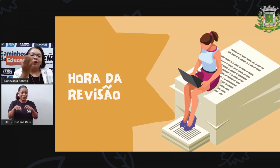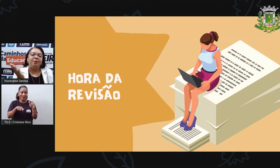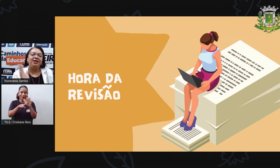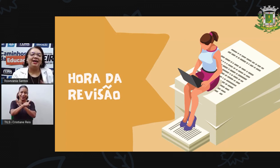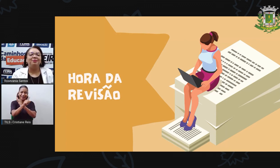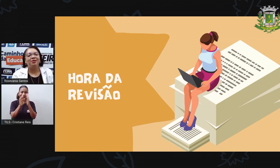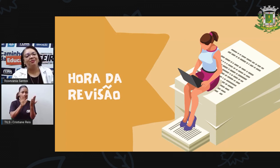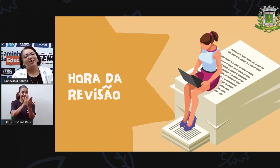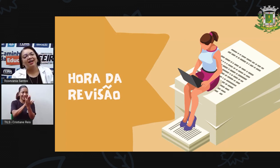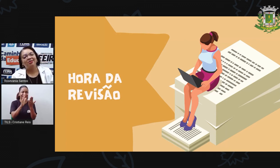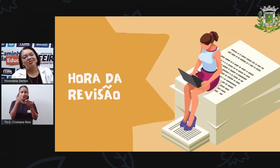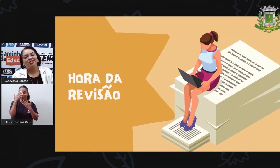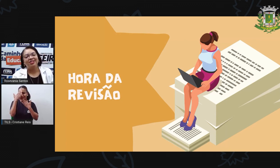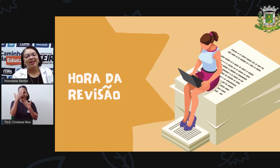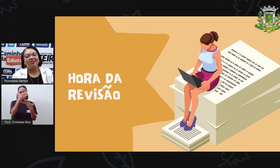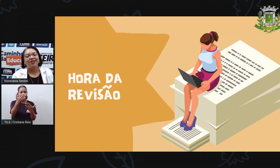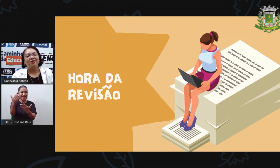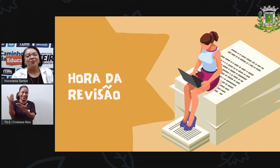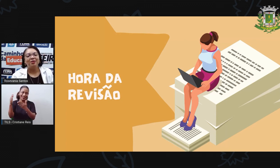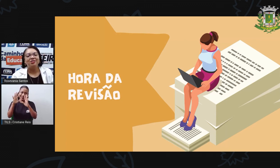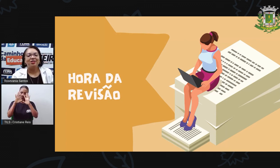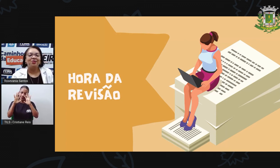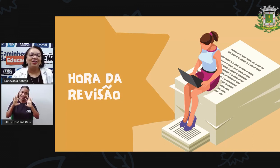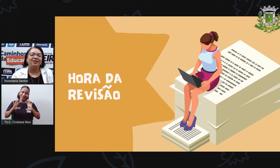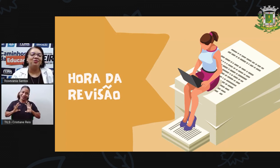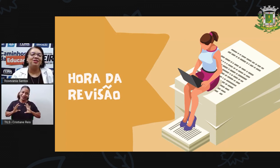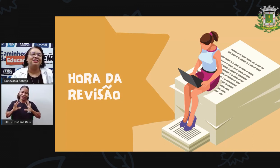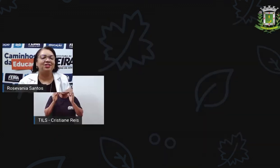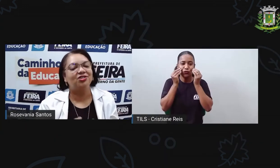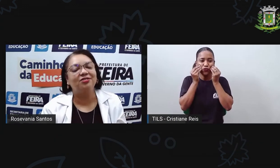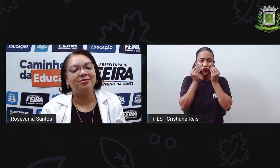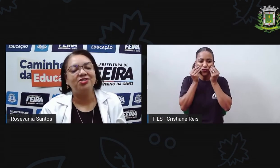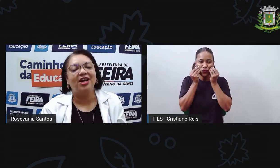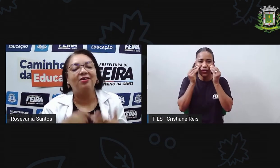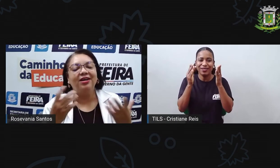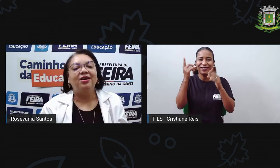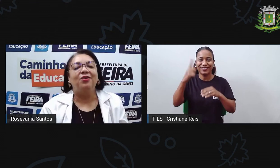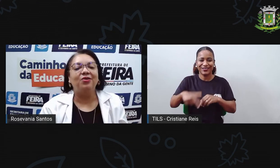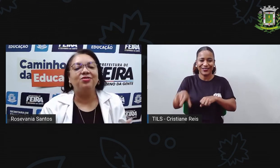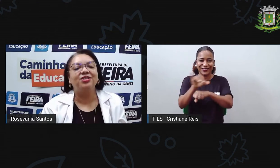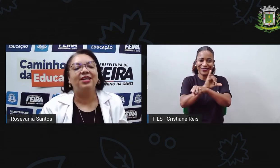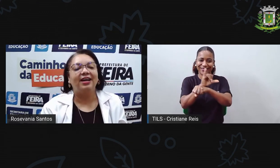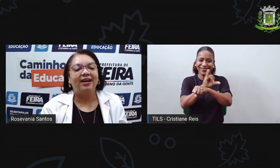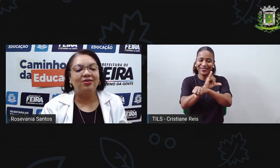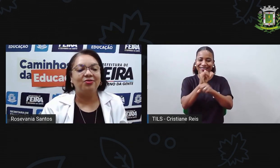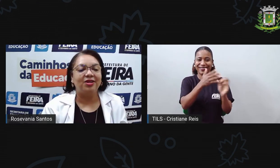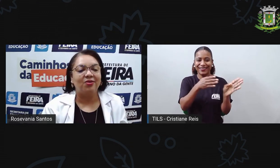Obrigado por ter ficado com a gente até agora. Um beijão. Qualquer dúvida, assista novamente a aula